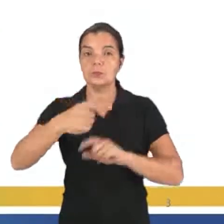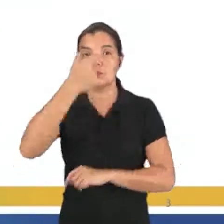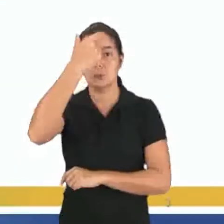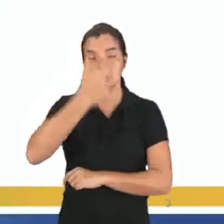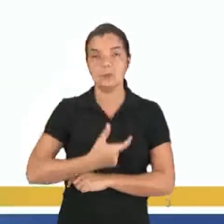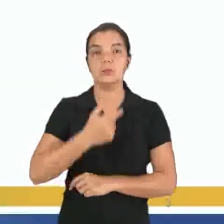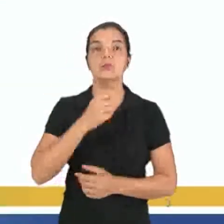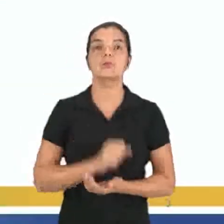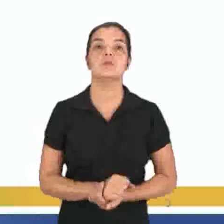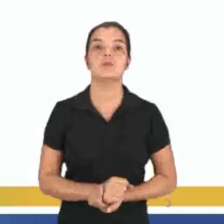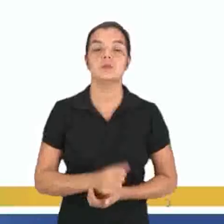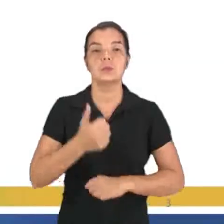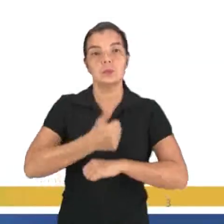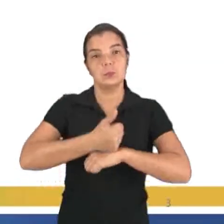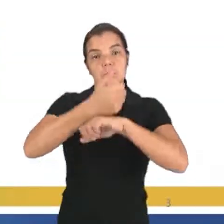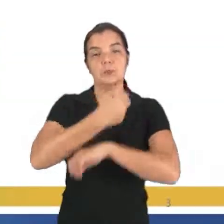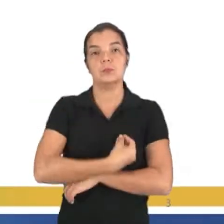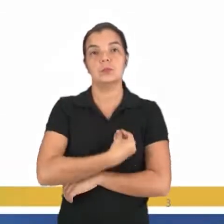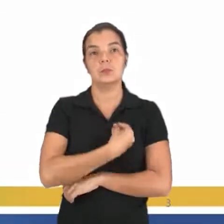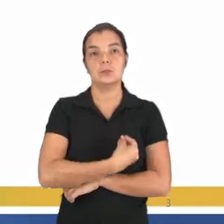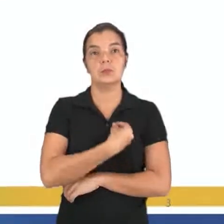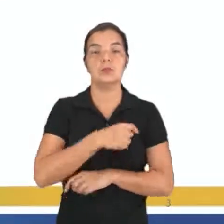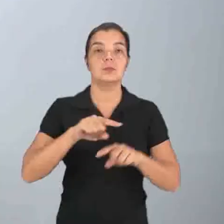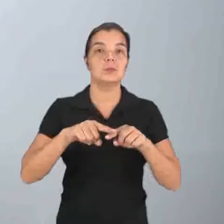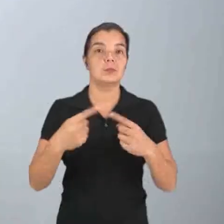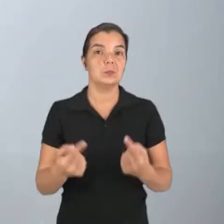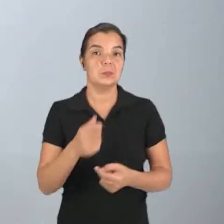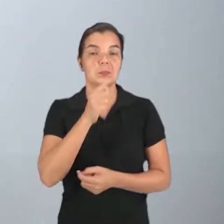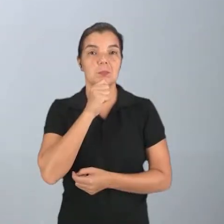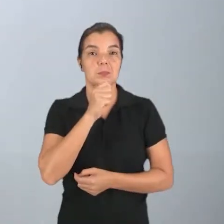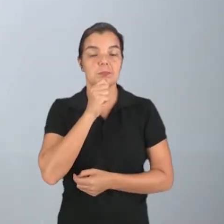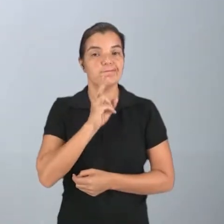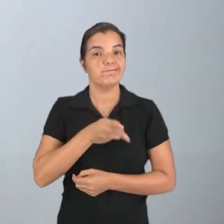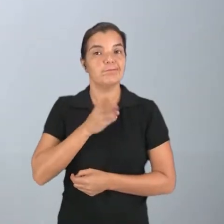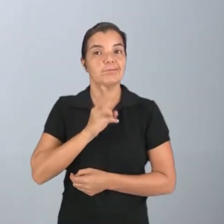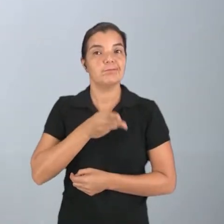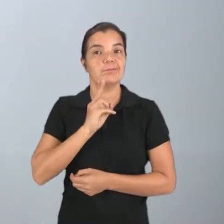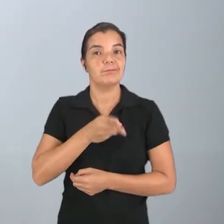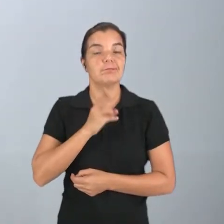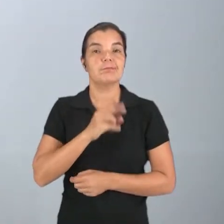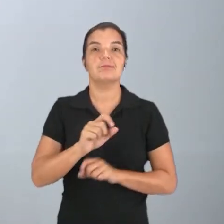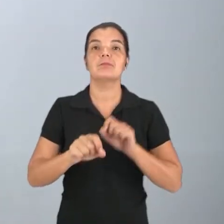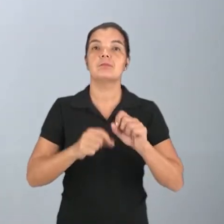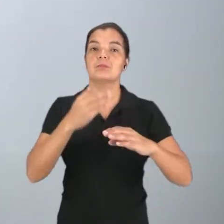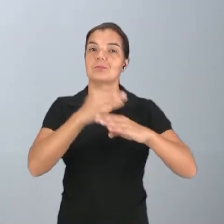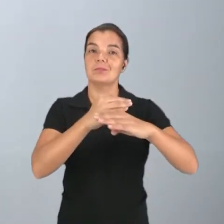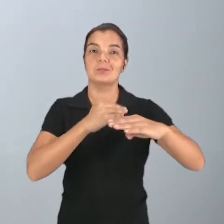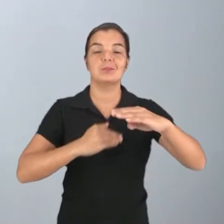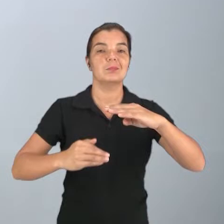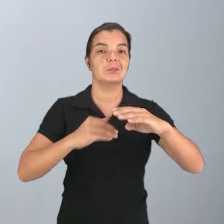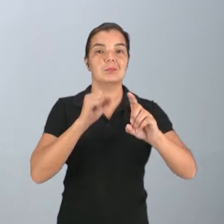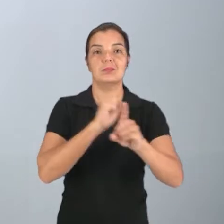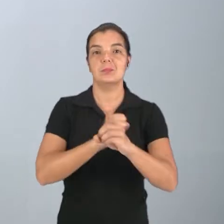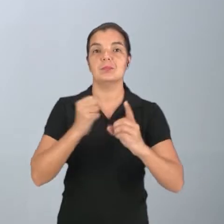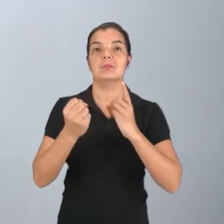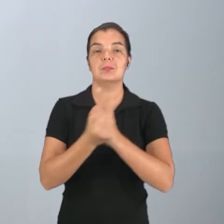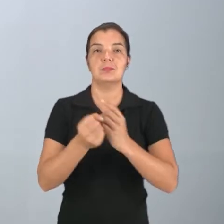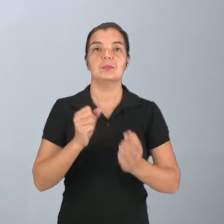humano, na qualidade de vida, mas ainda persistem as desigualdades